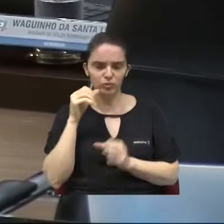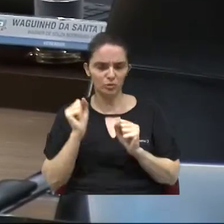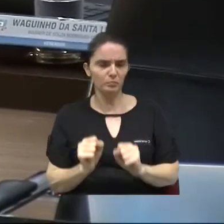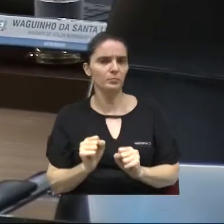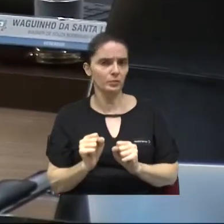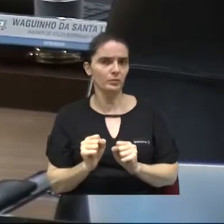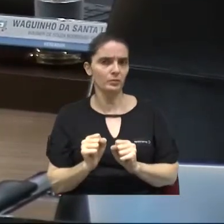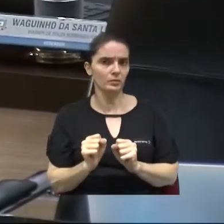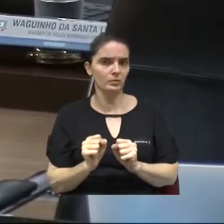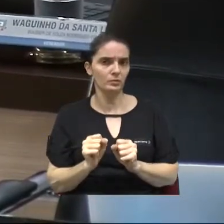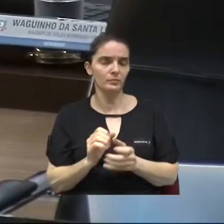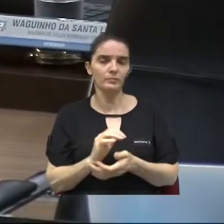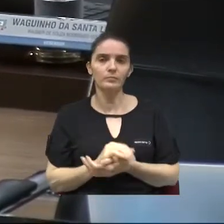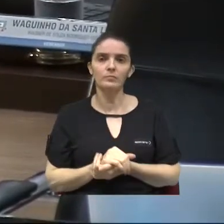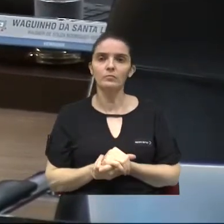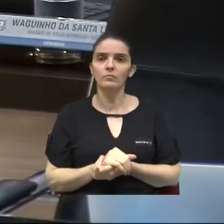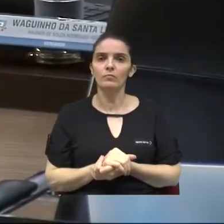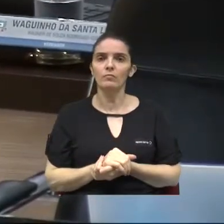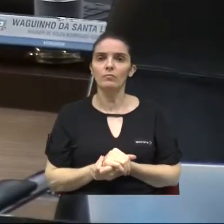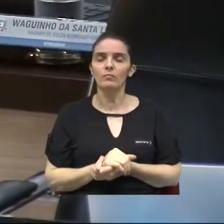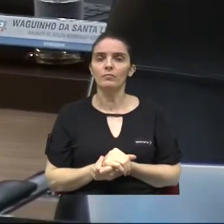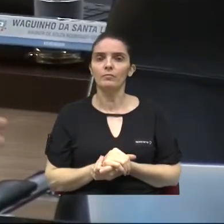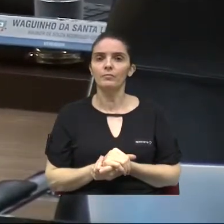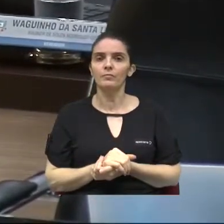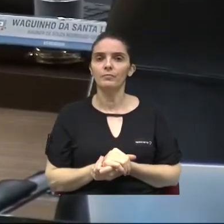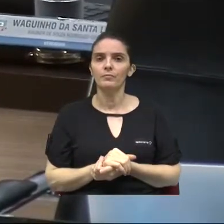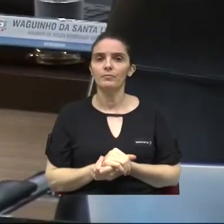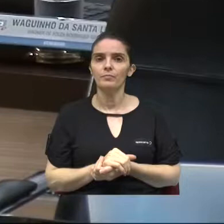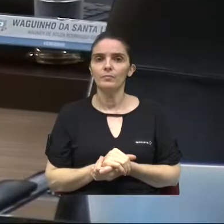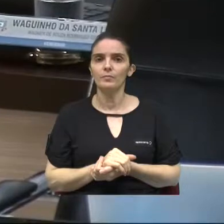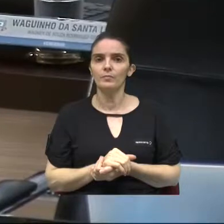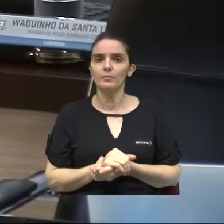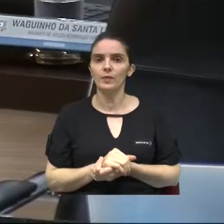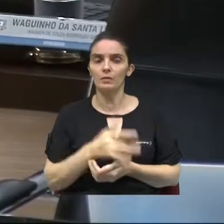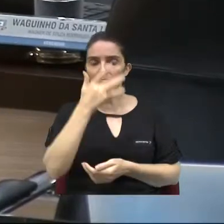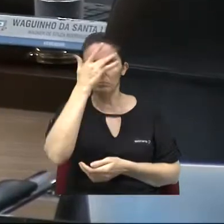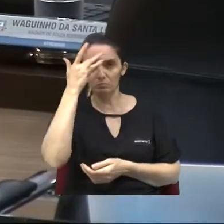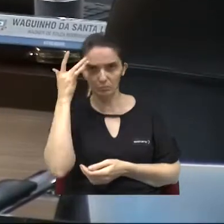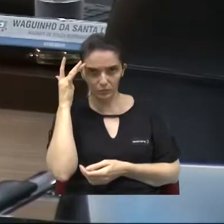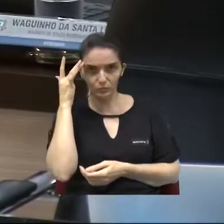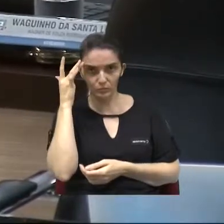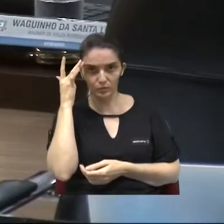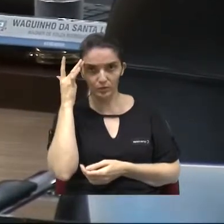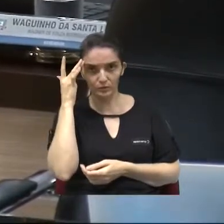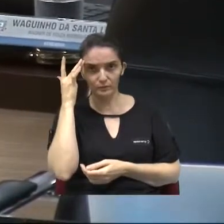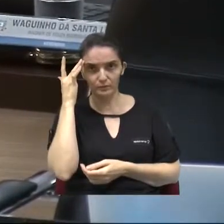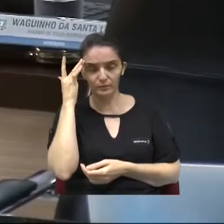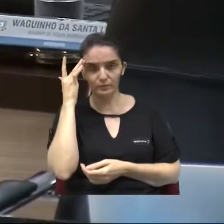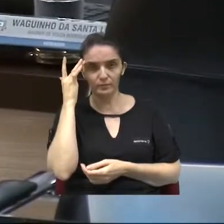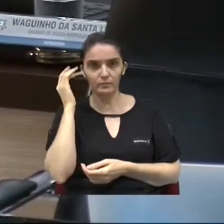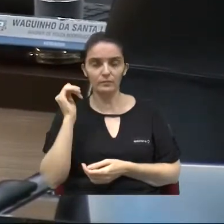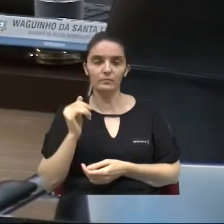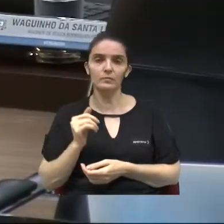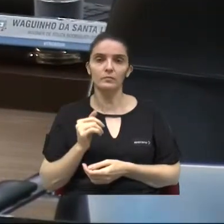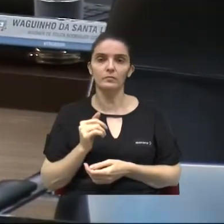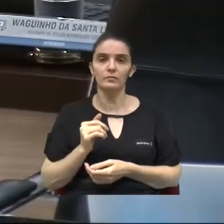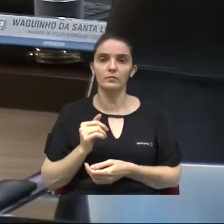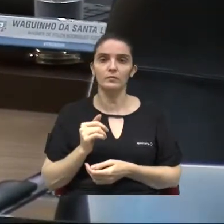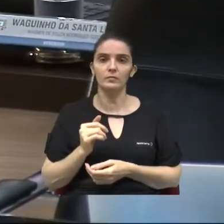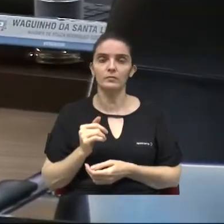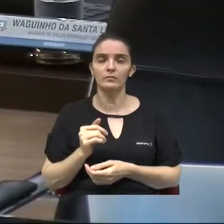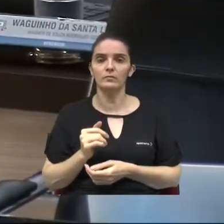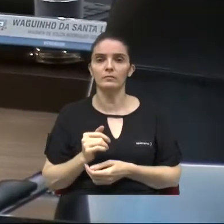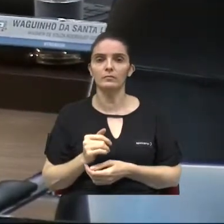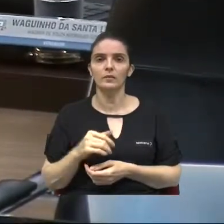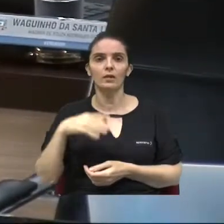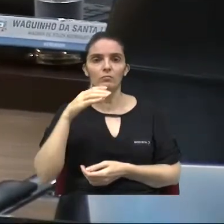de regresso, que a partir do momento que uma pessoa, seja física ou jurídica, de direito